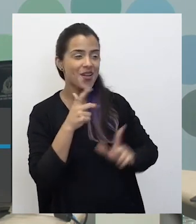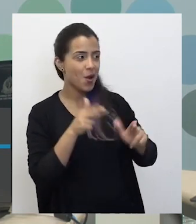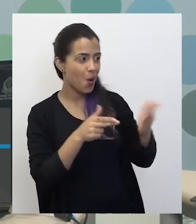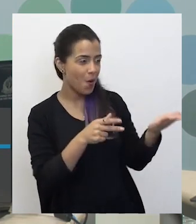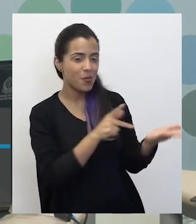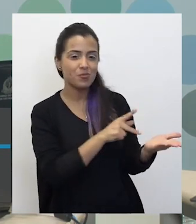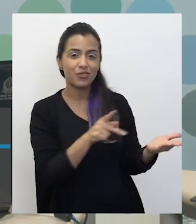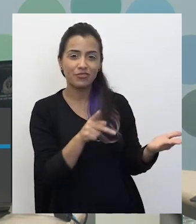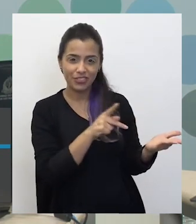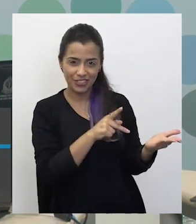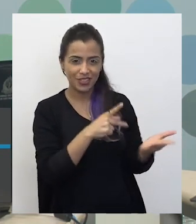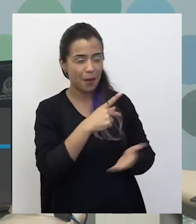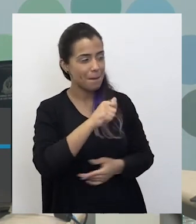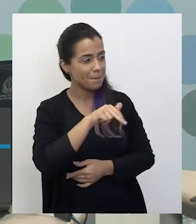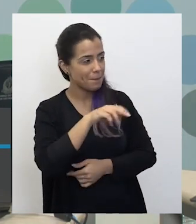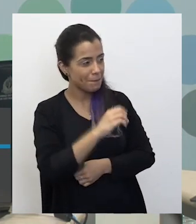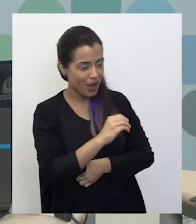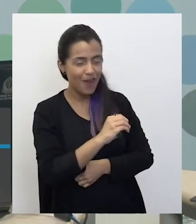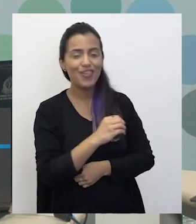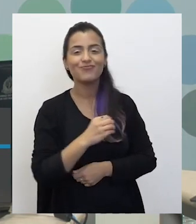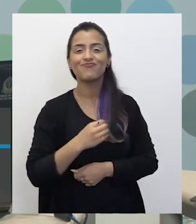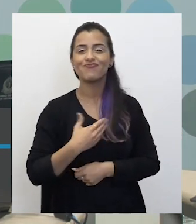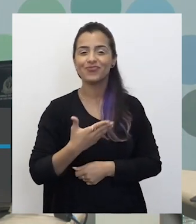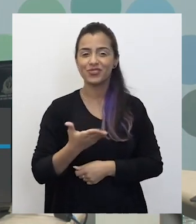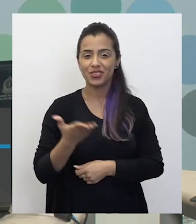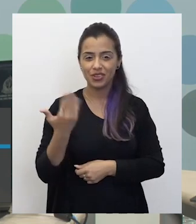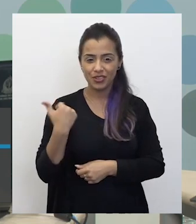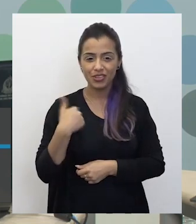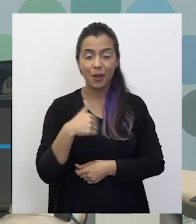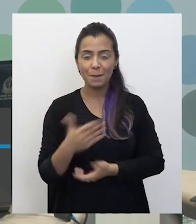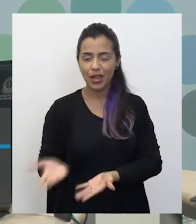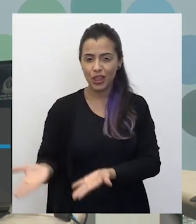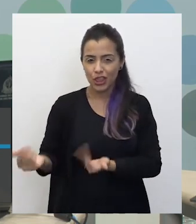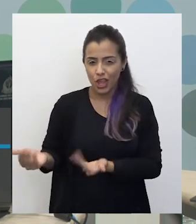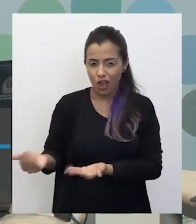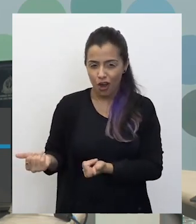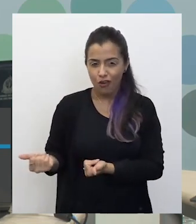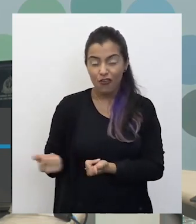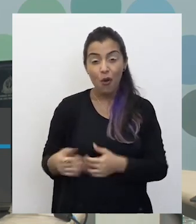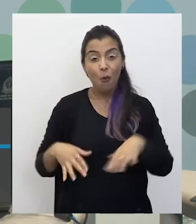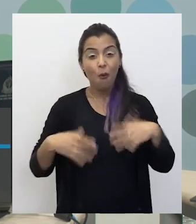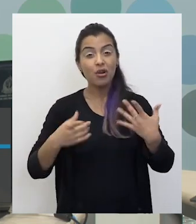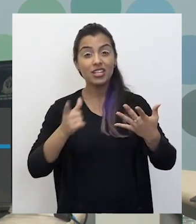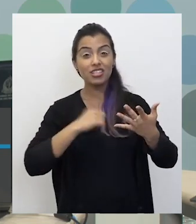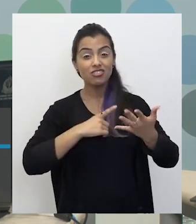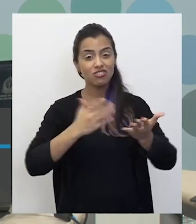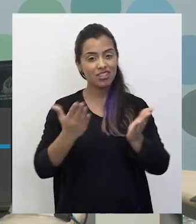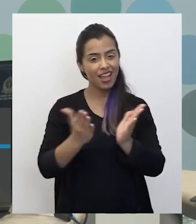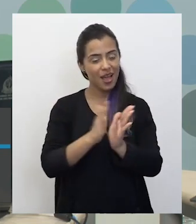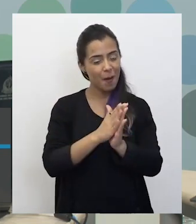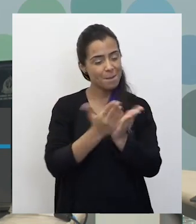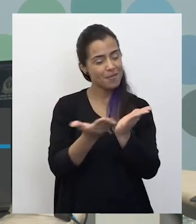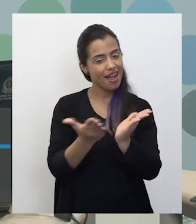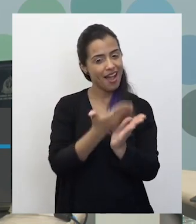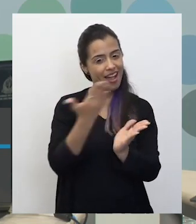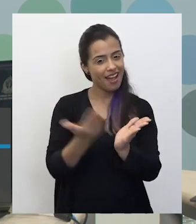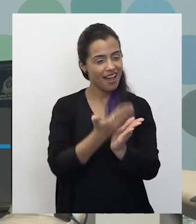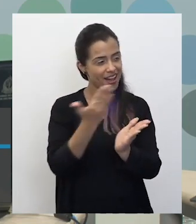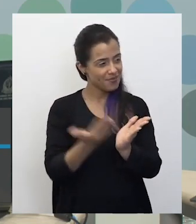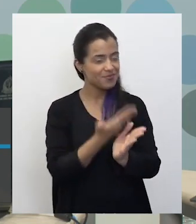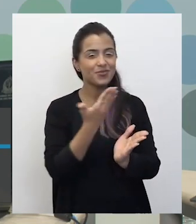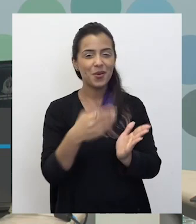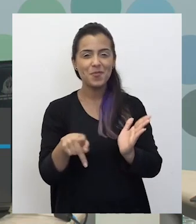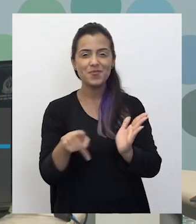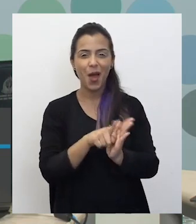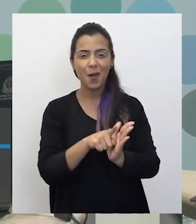professor Paulo Júnior, também quando era, né, mais nova, quando saía aqueles álbuns da Copa, né? Muito bacana.